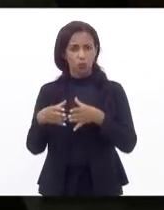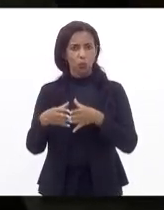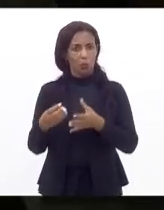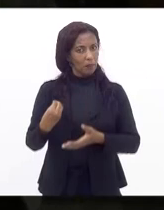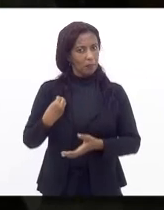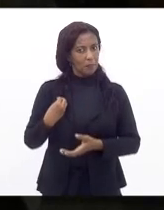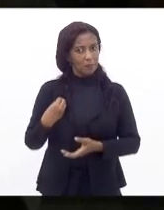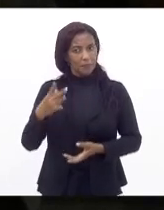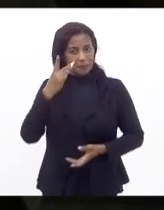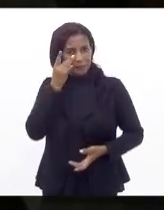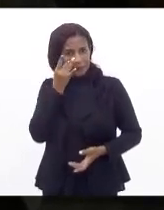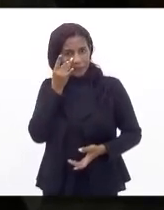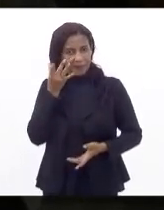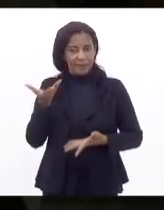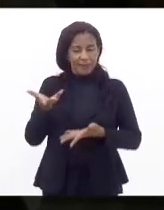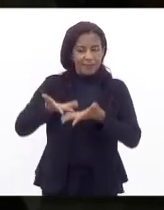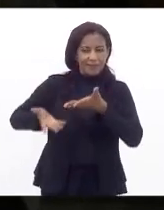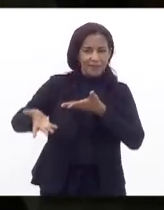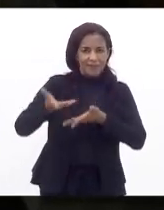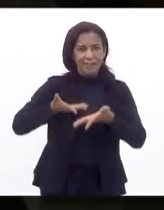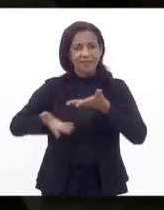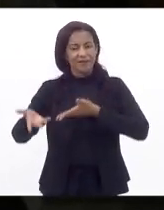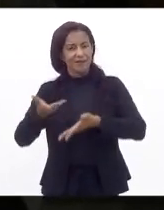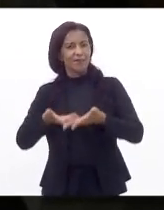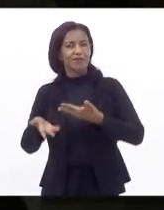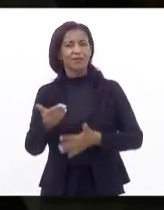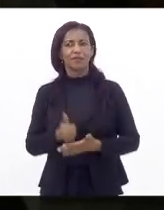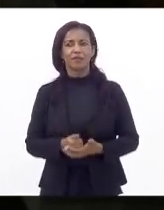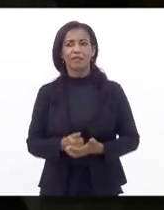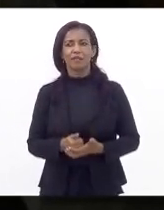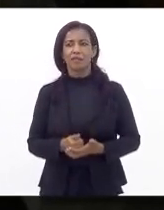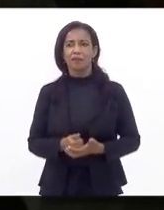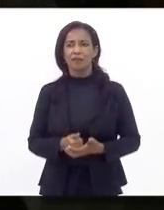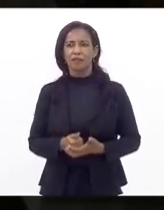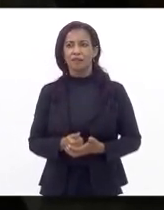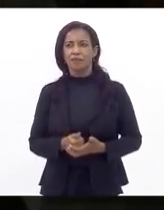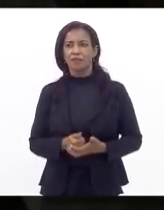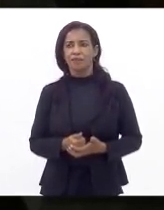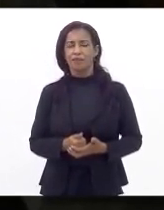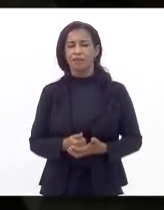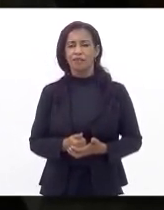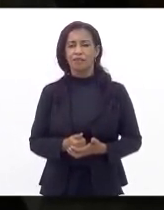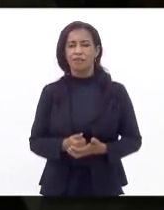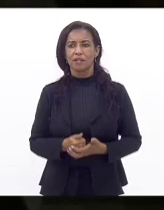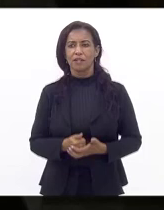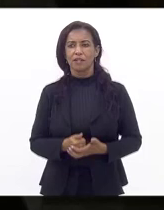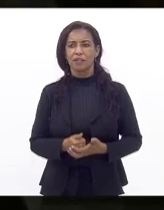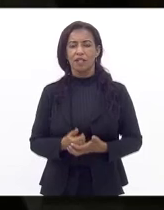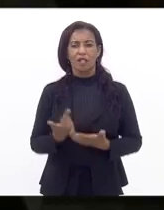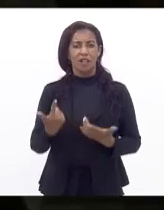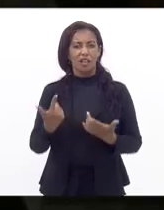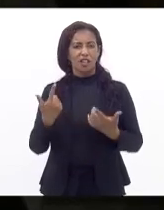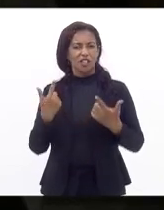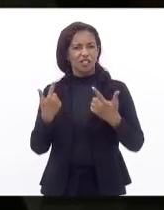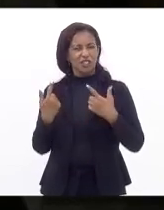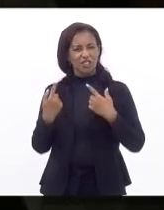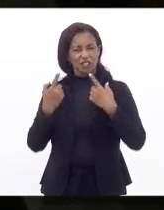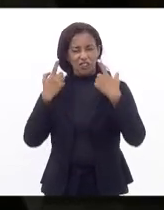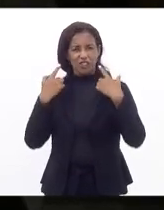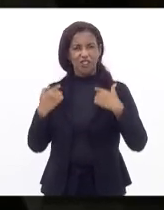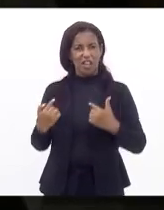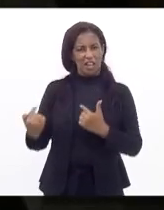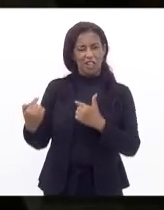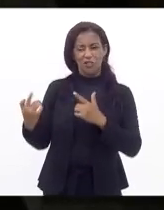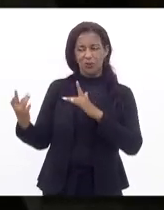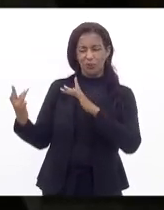presencialmente, trocar afetos, trocar amabilidades, trocar, digamos assim, gestos afetuosos, porque isso